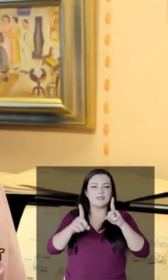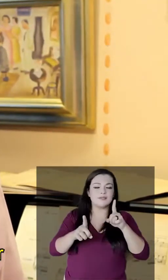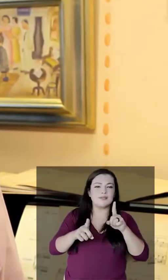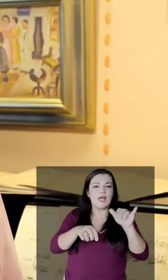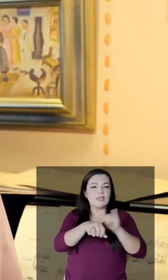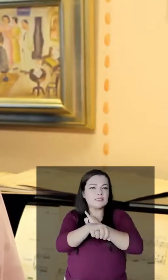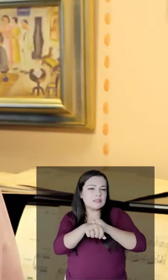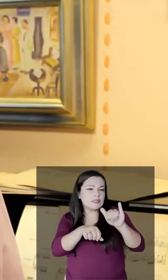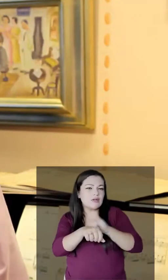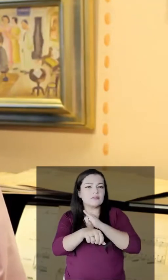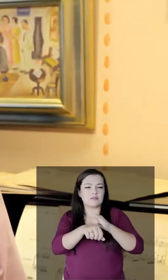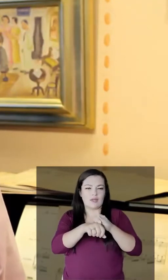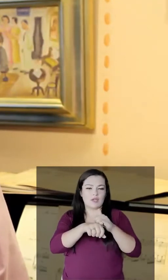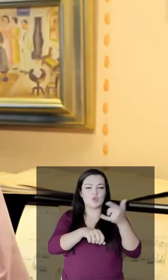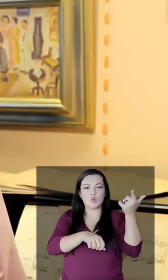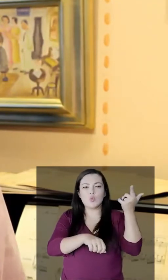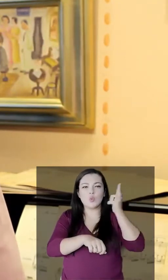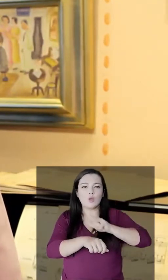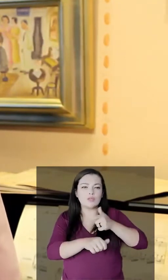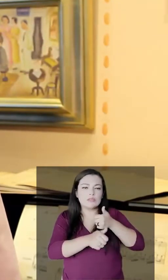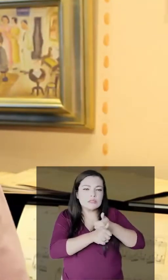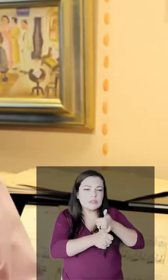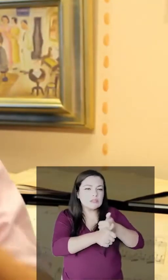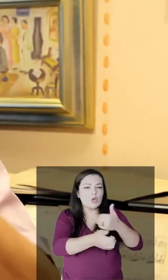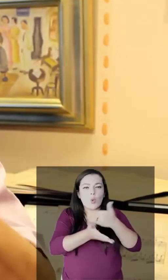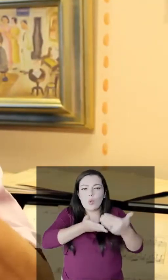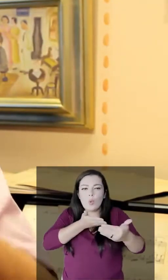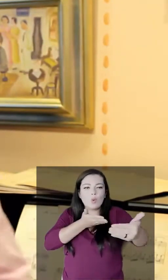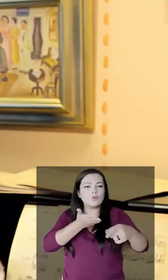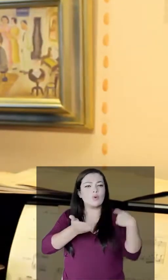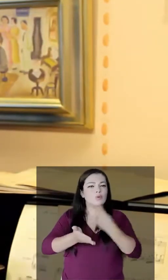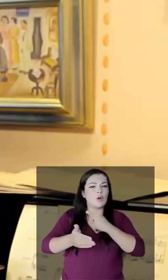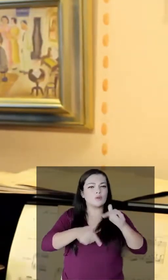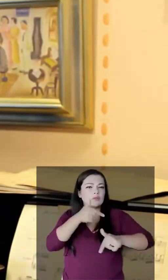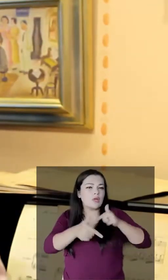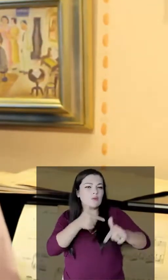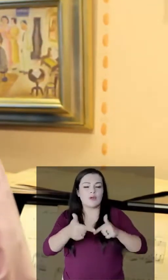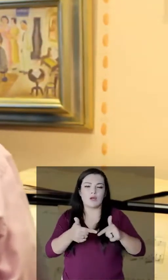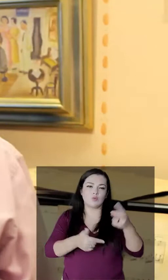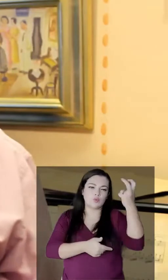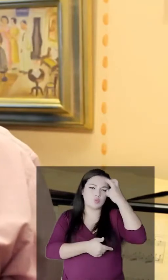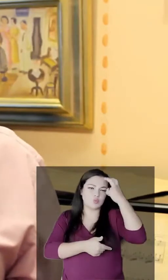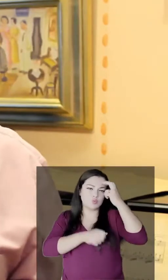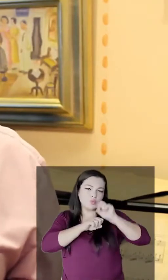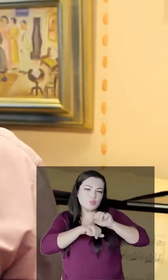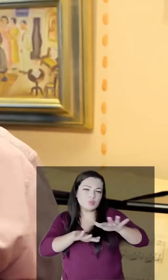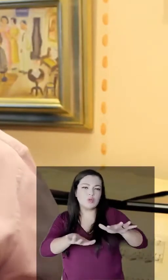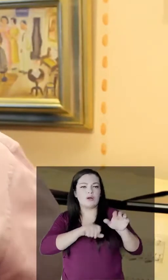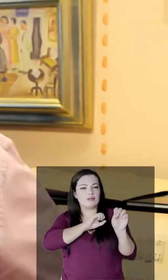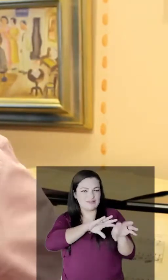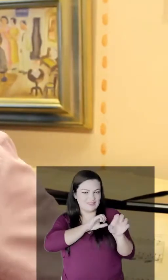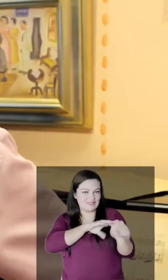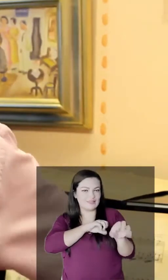prosseguir intensamente com as nossas atividades culturais e educativas, e que foram